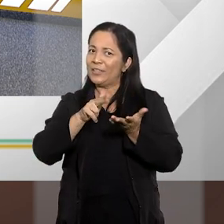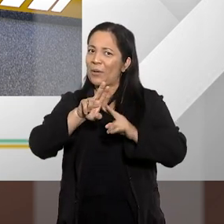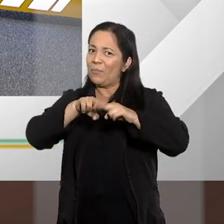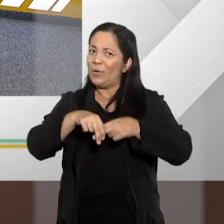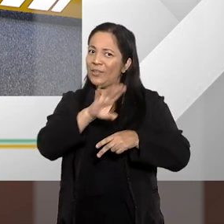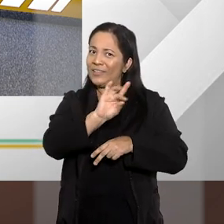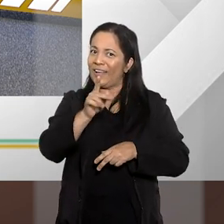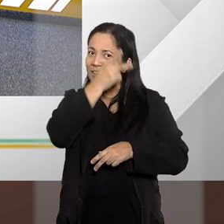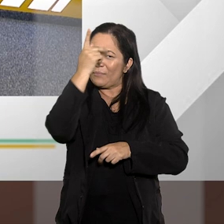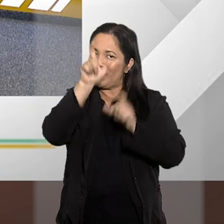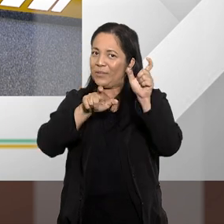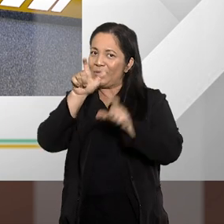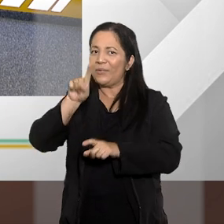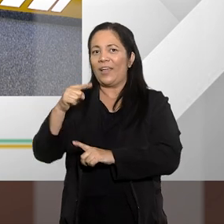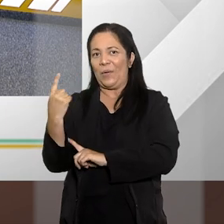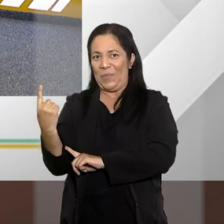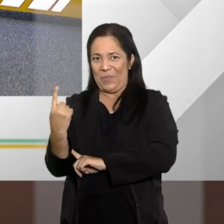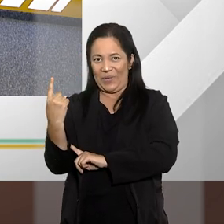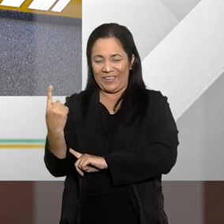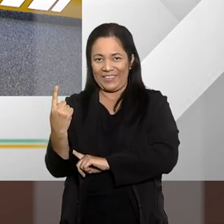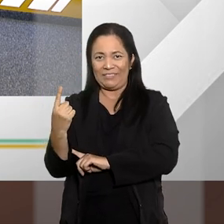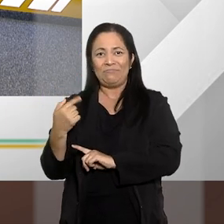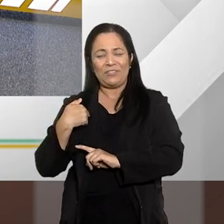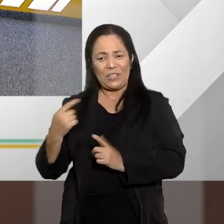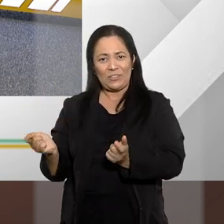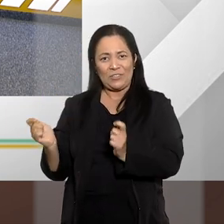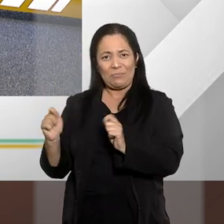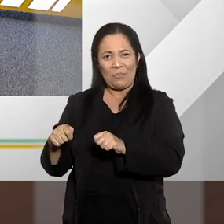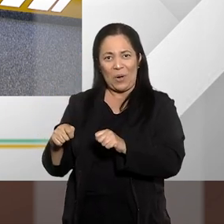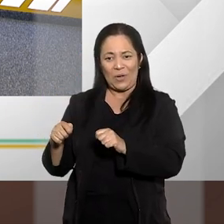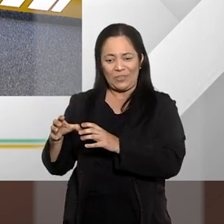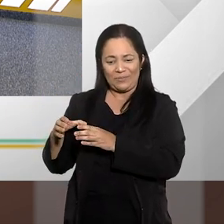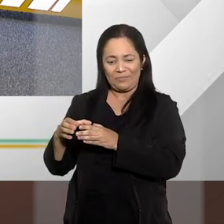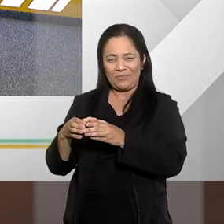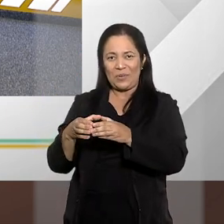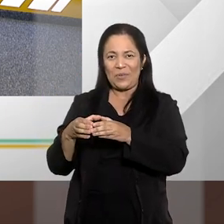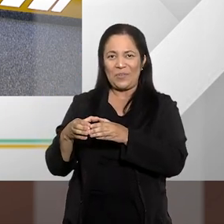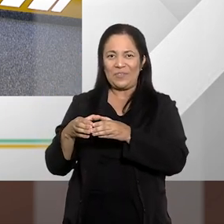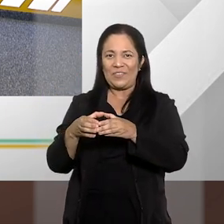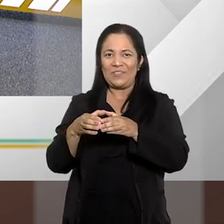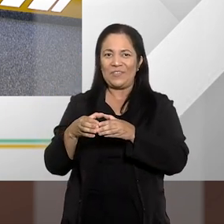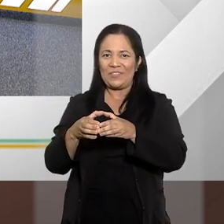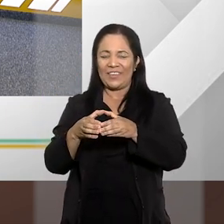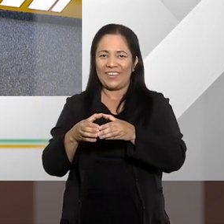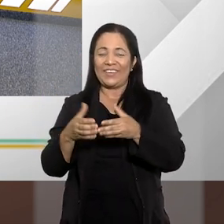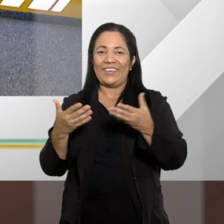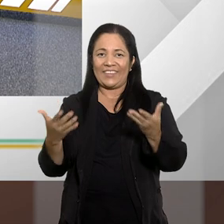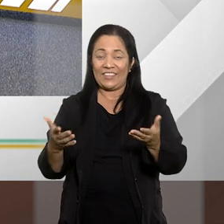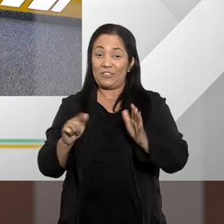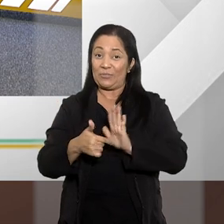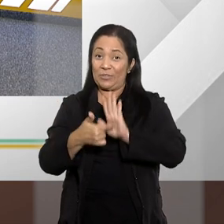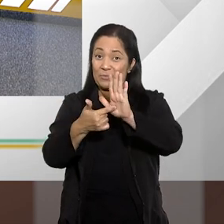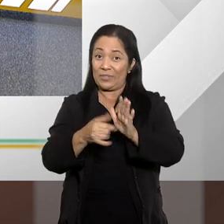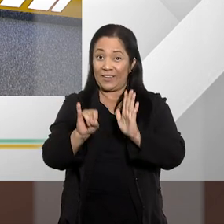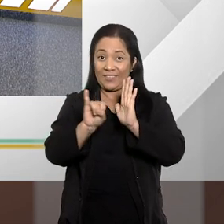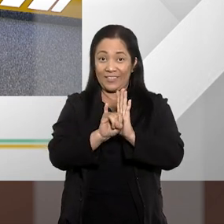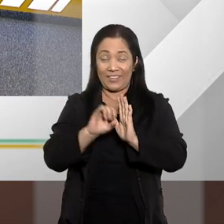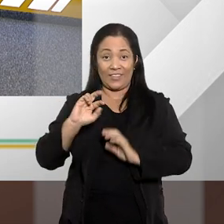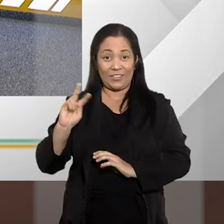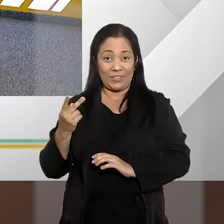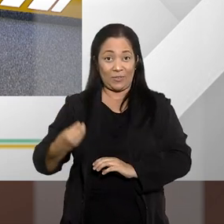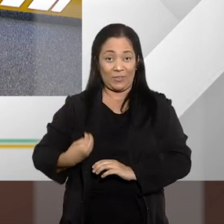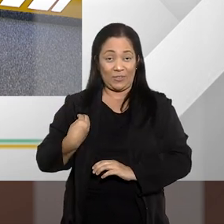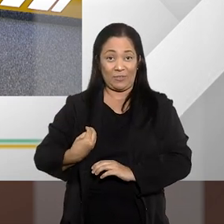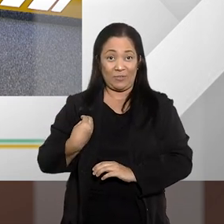de forma que podemos construir com toda a riqueza da raça humana a nossa identidade e a nossa história. Com